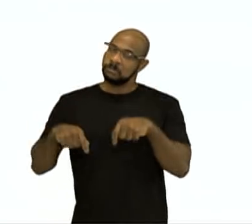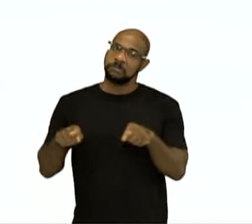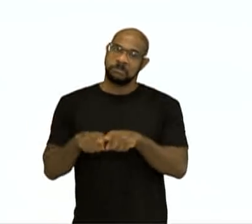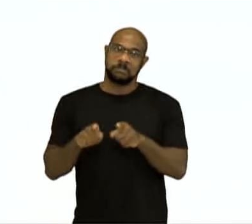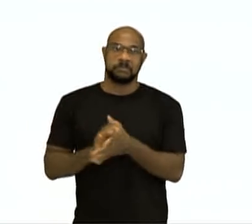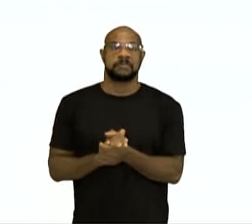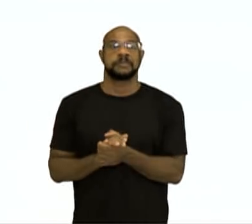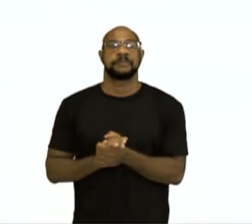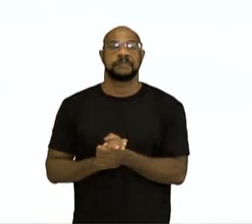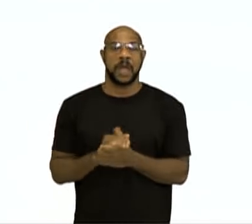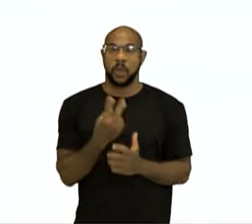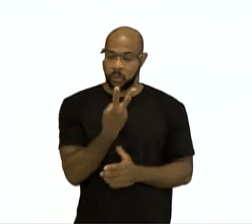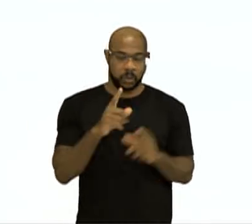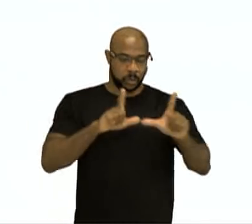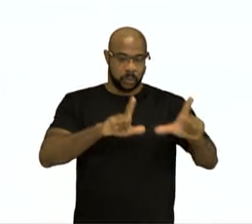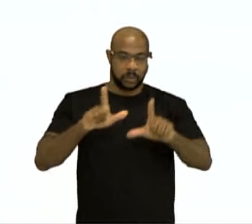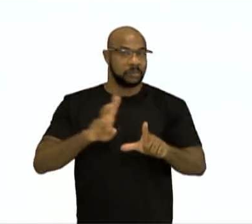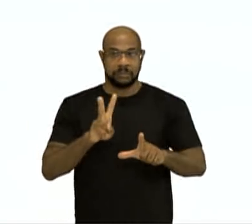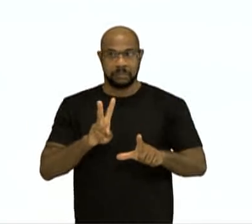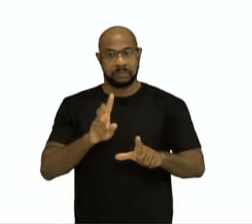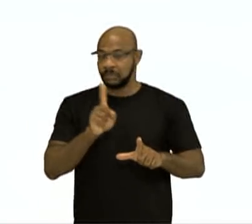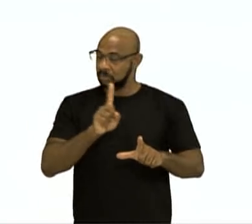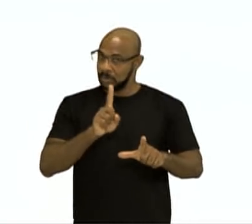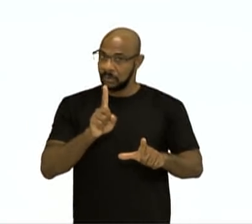Então, a